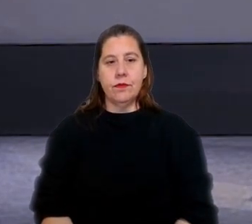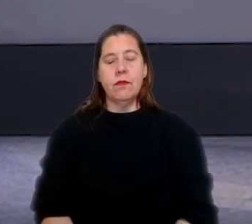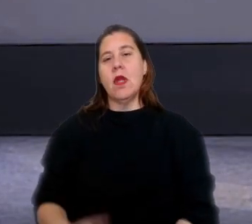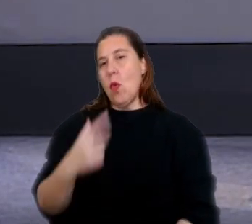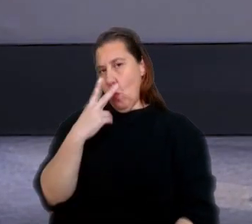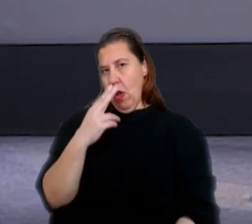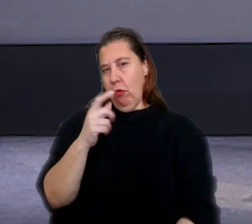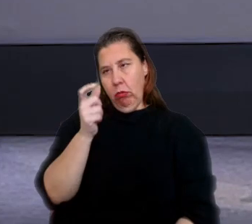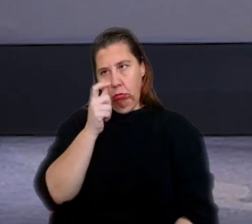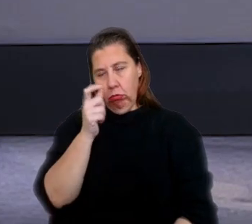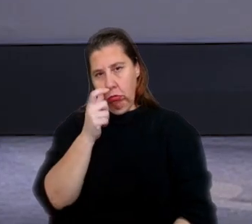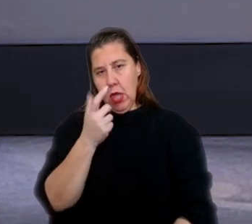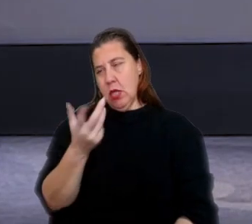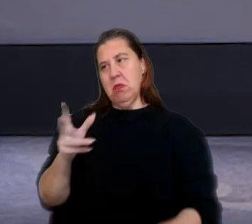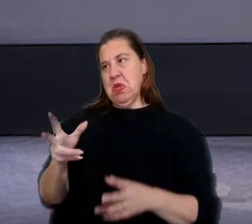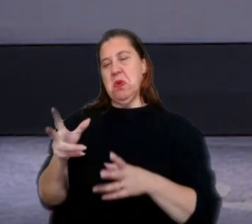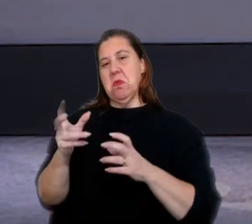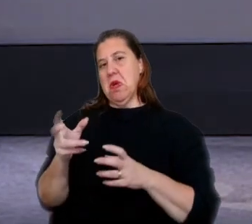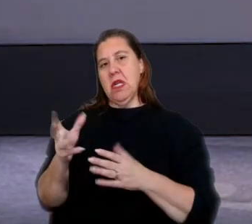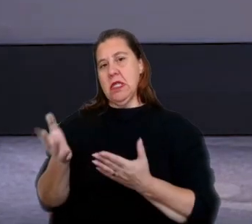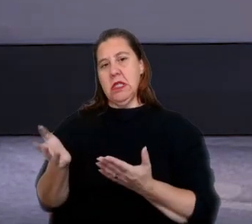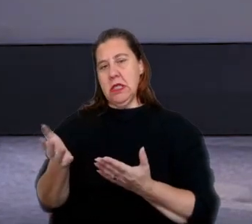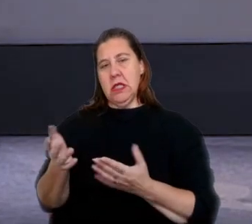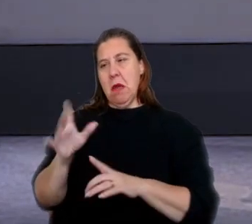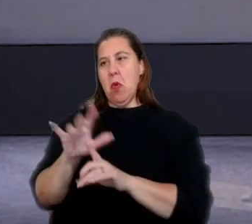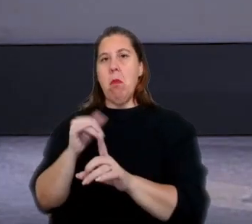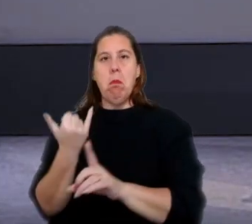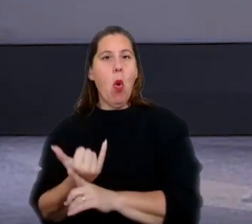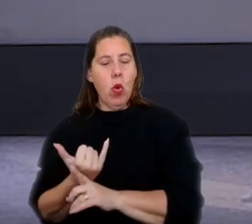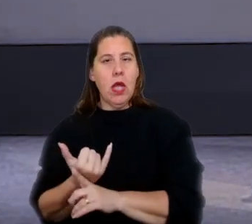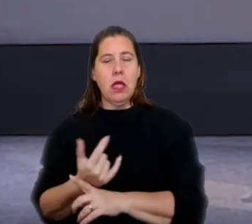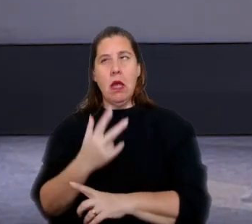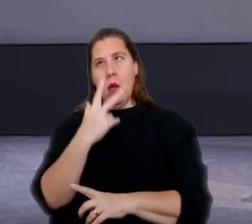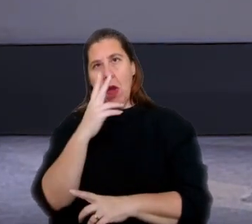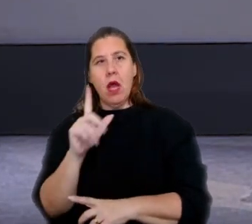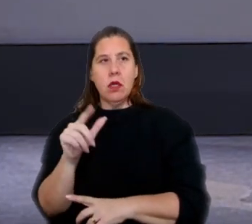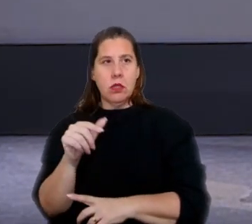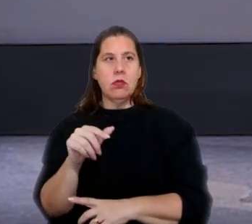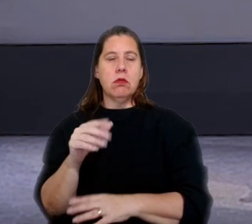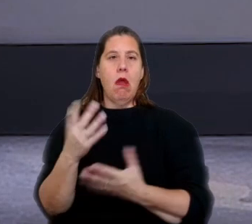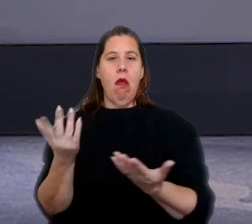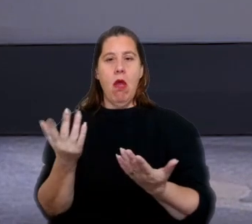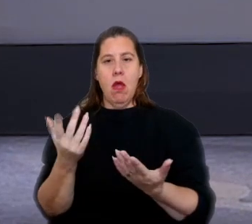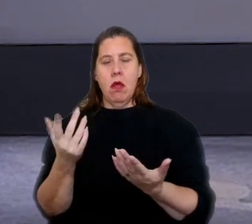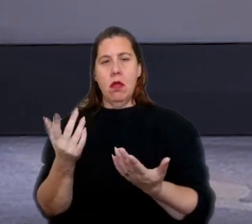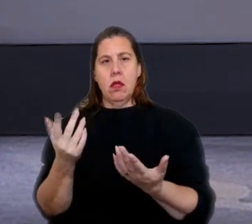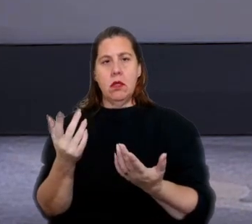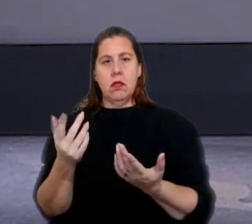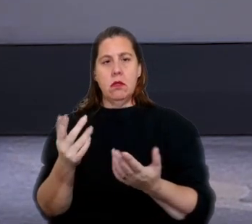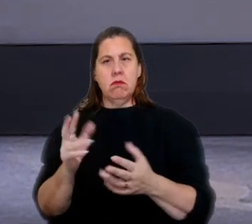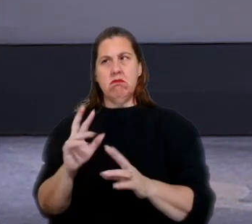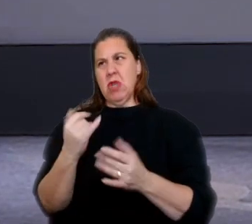Não, fala você. Não, acho interessante, eu de fato também não leio como a pergunta da menina como um bullying. Acho que é uma pergunta genuína,